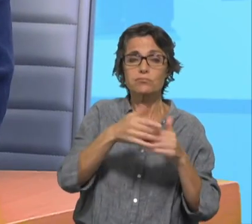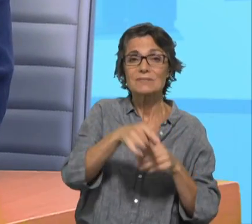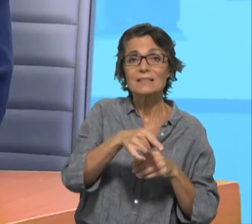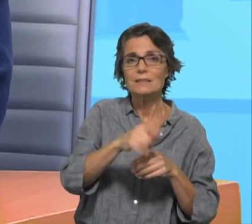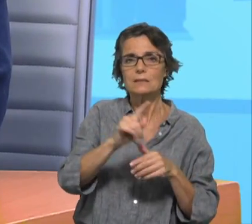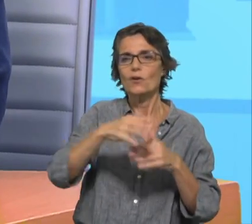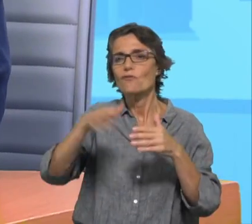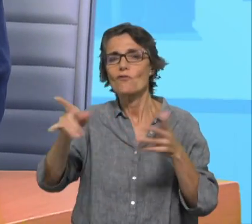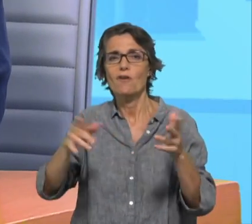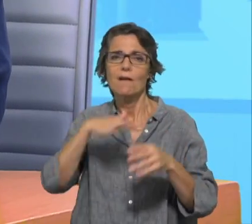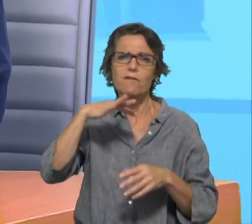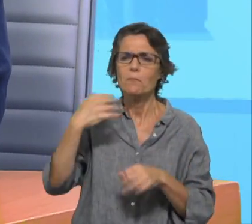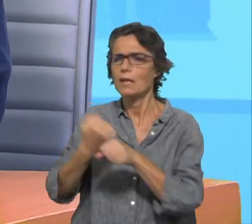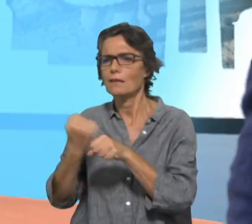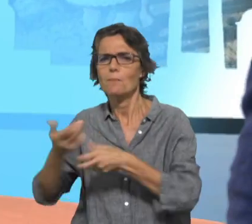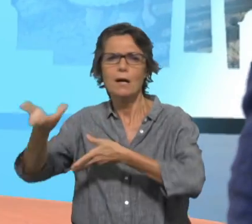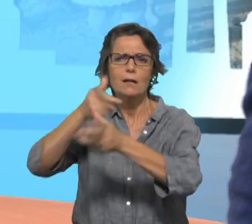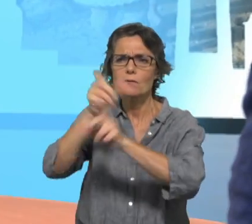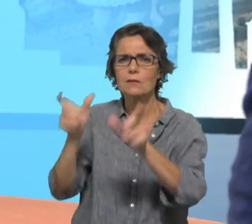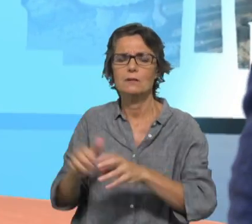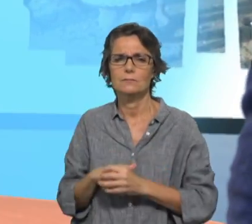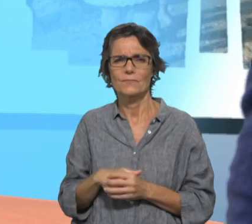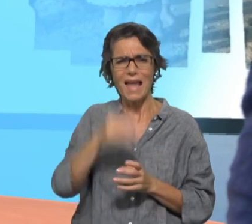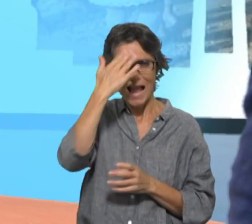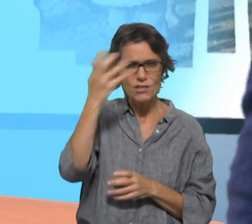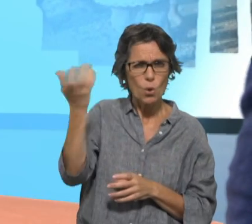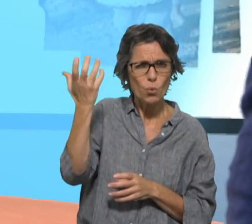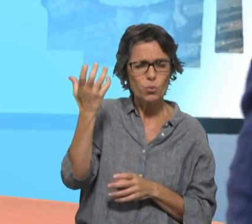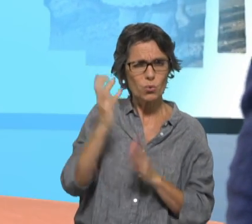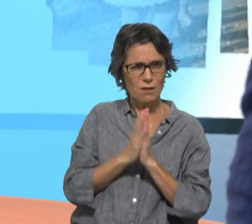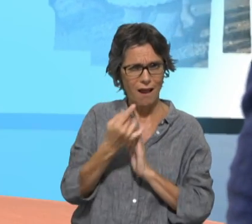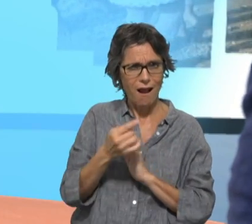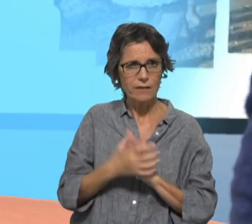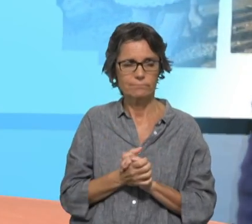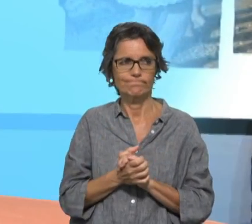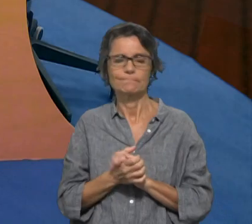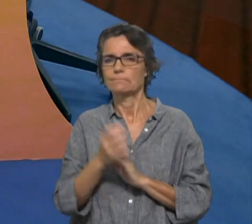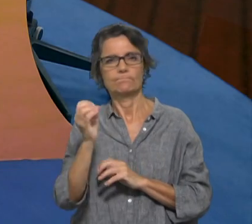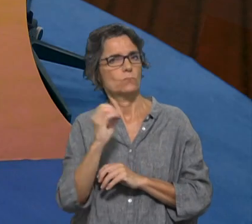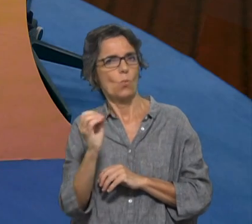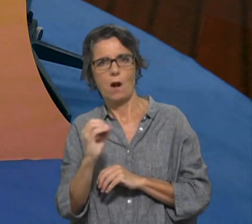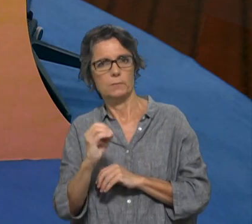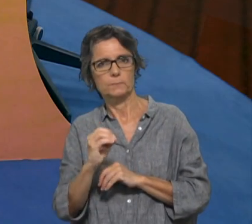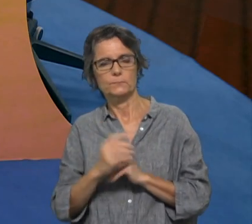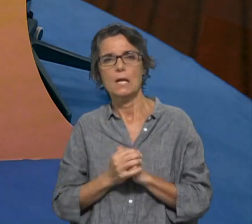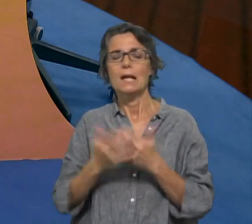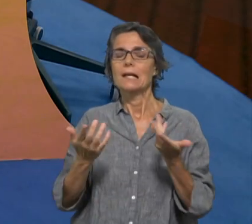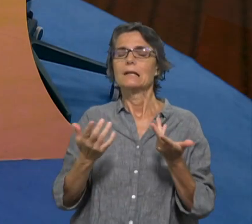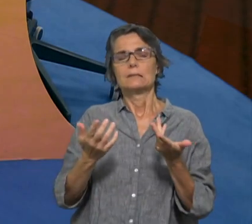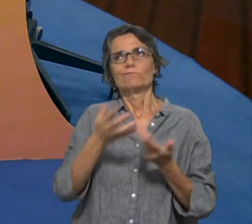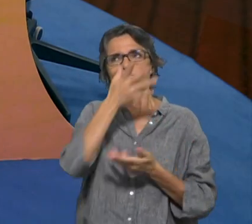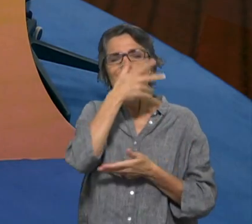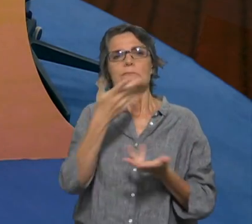relações. Mas acha que há essa, e deixe-me chamar assim, cultura eucarística? Não há cultura eucarística. Infelizmente, nós temos um grande